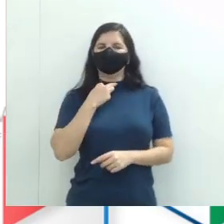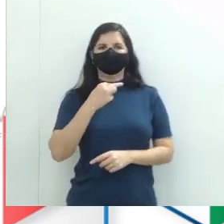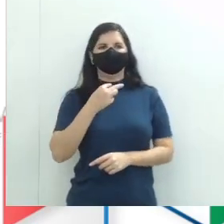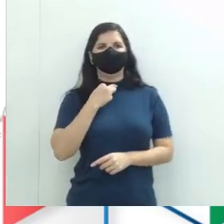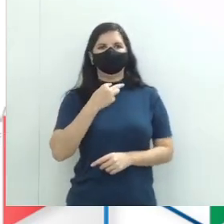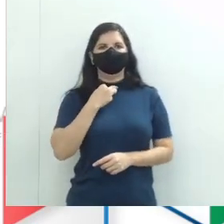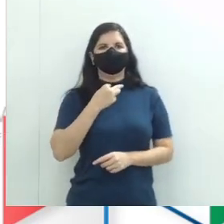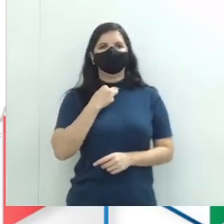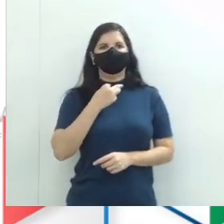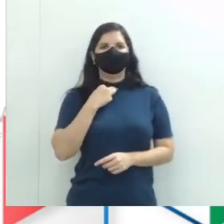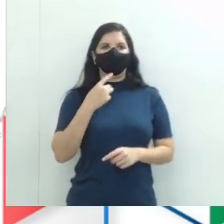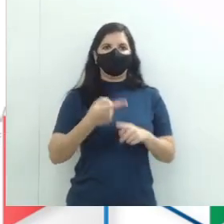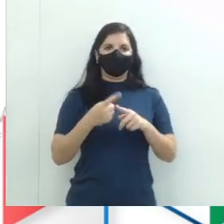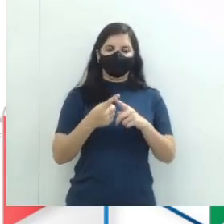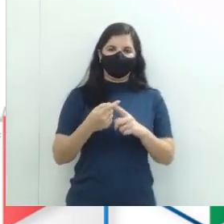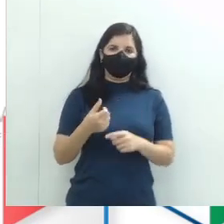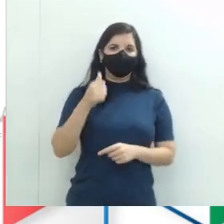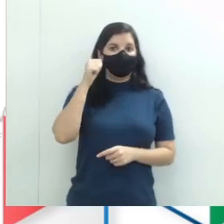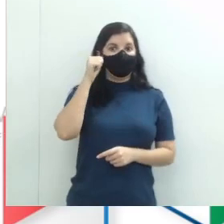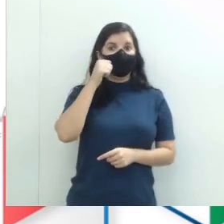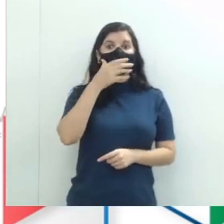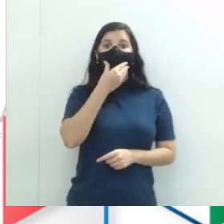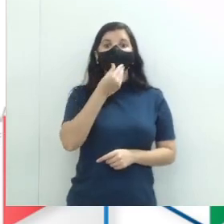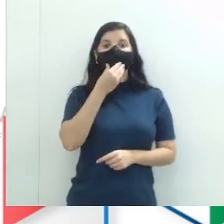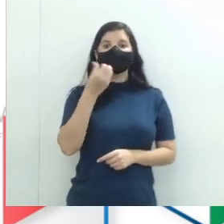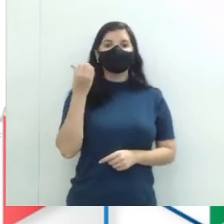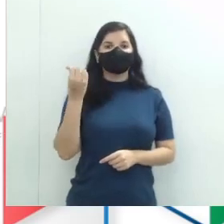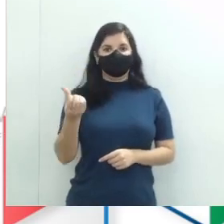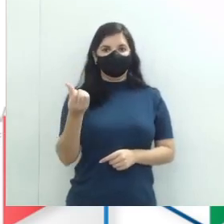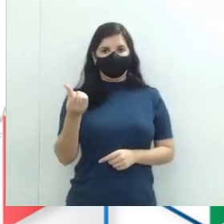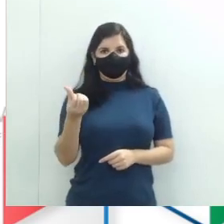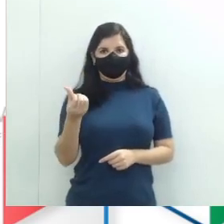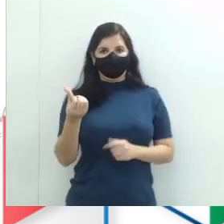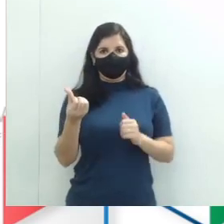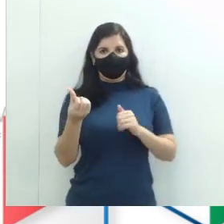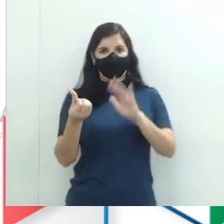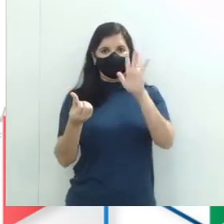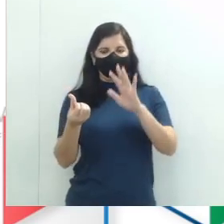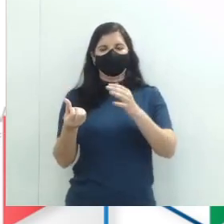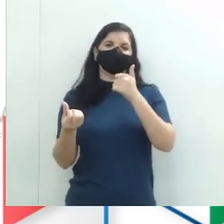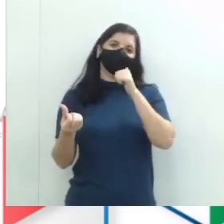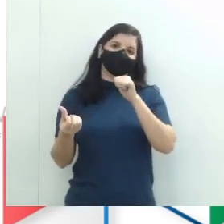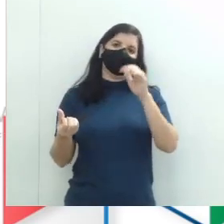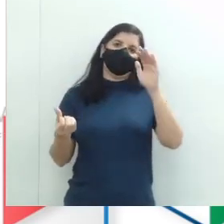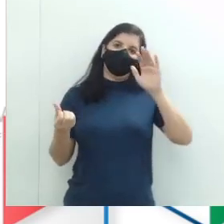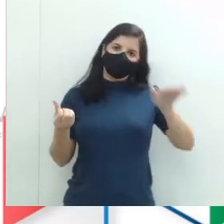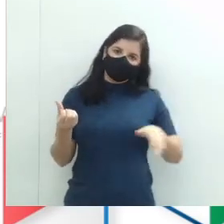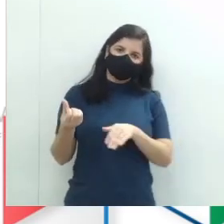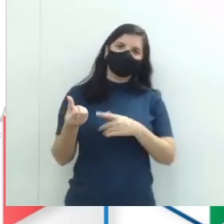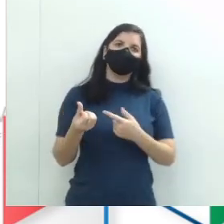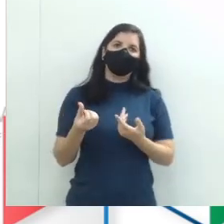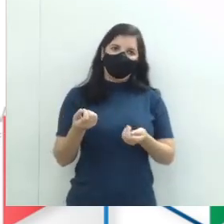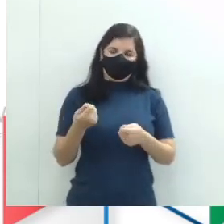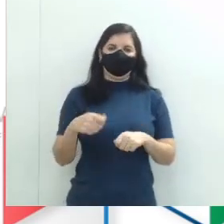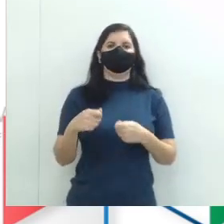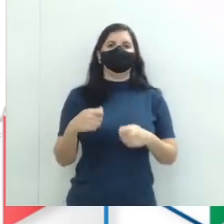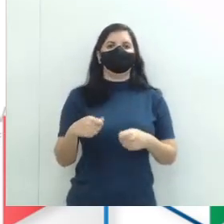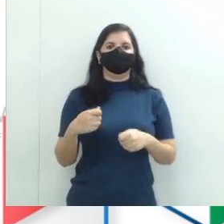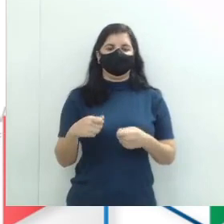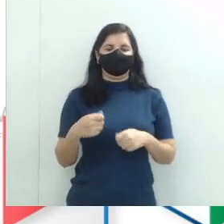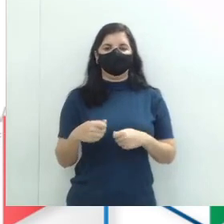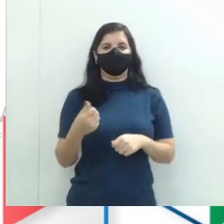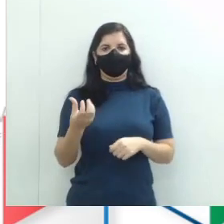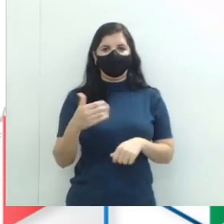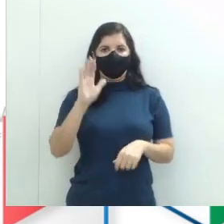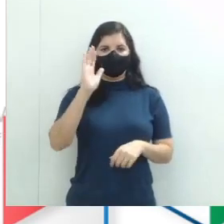Porque se tem seis meninos a mais, eu só posso ter esses seis a